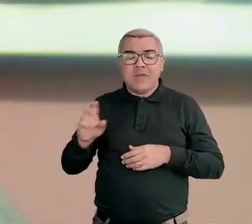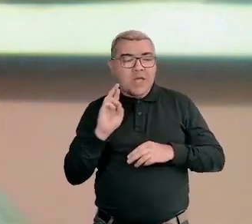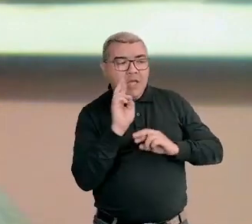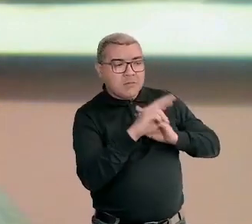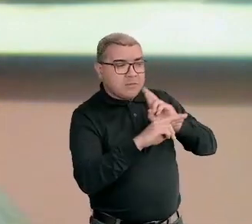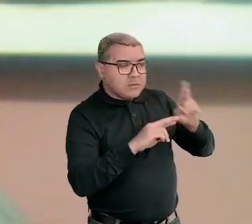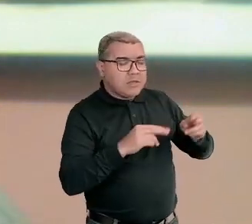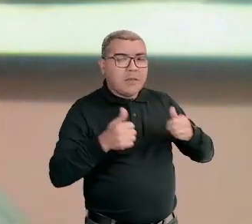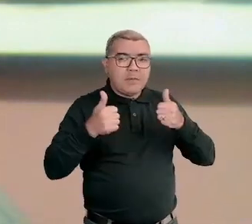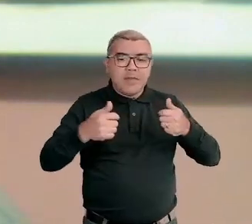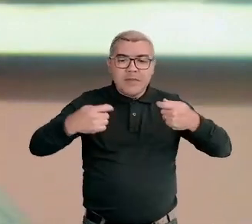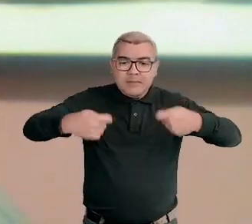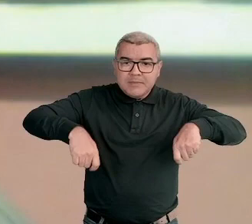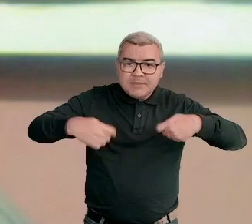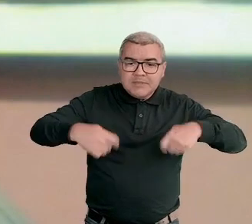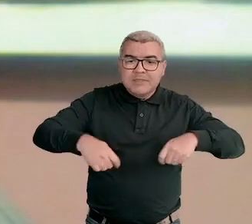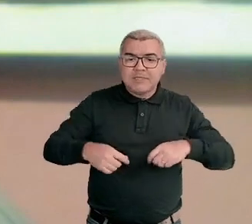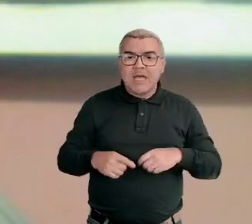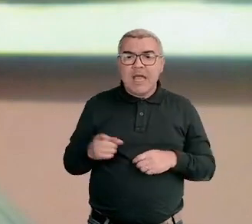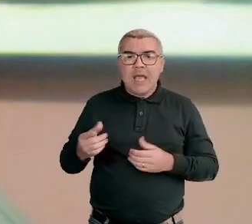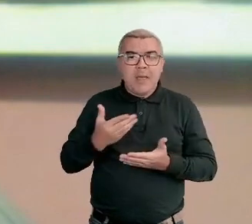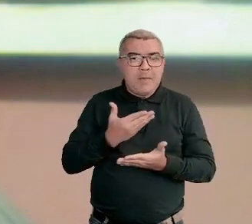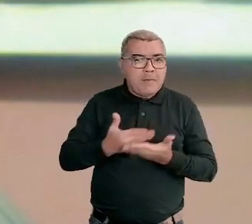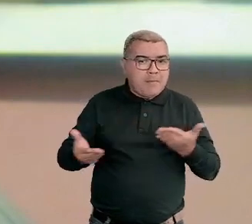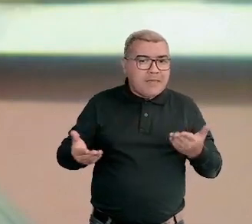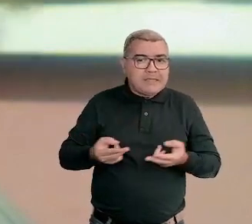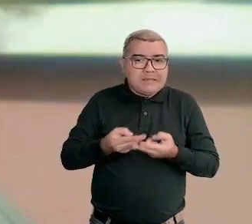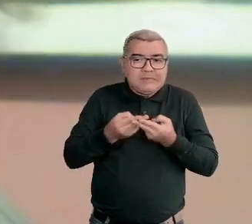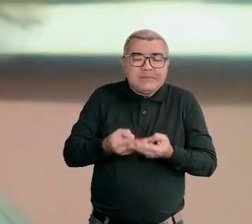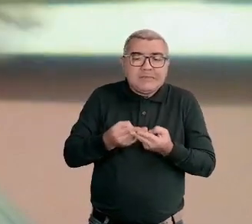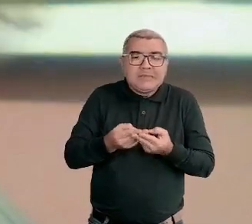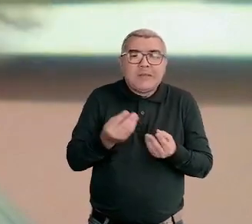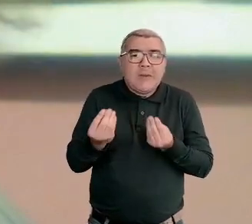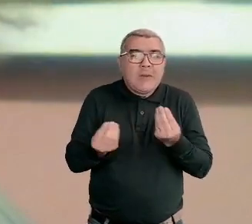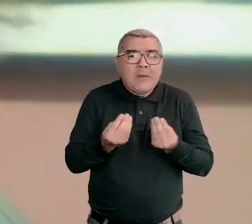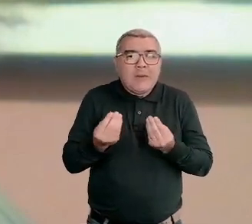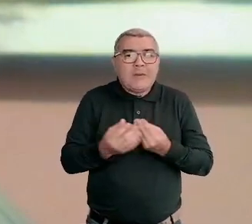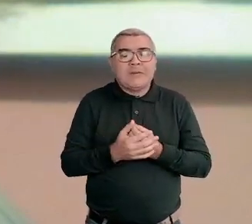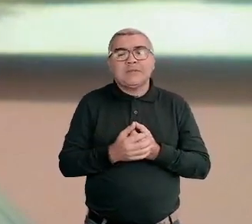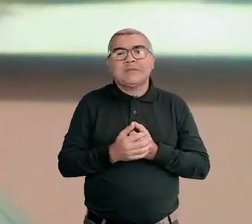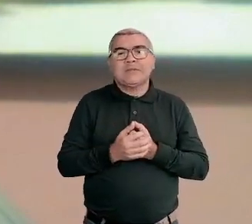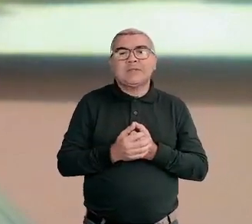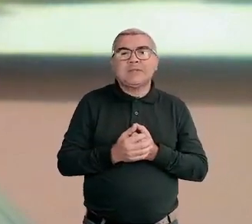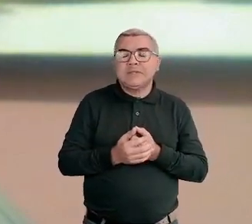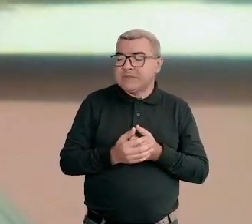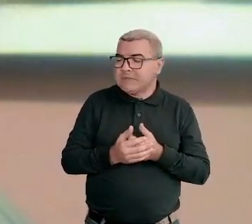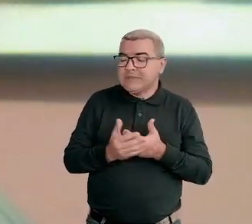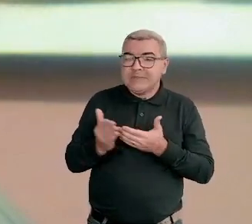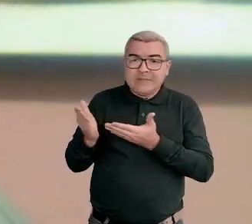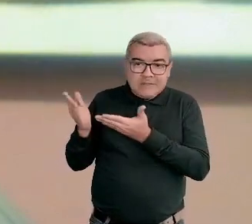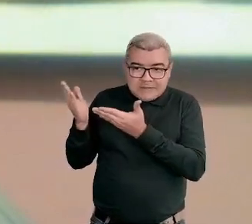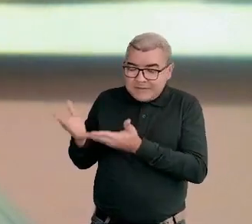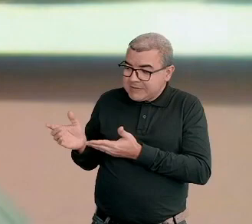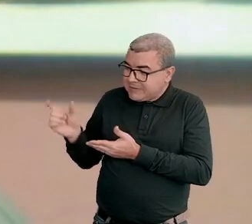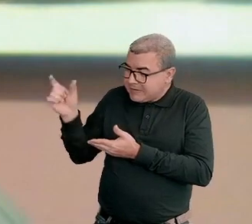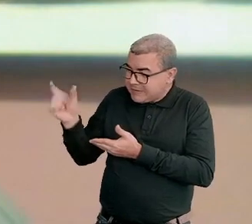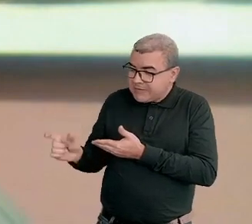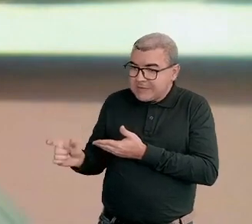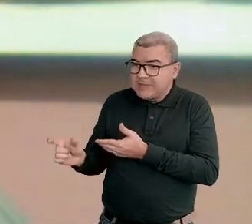sabe responder, e aí ele perde a paciência. Né? Então, assim, eu acho que esse que eu estou chamando